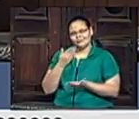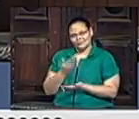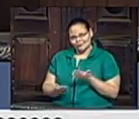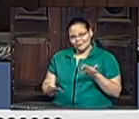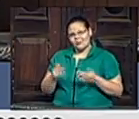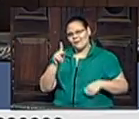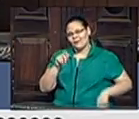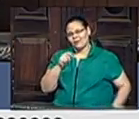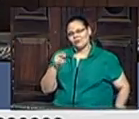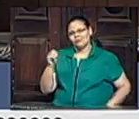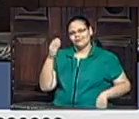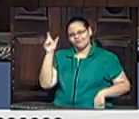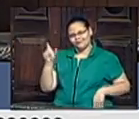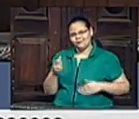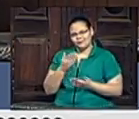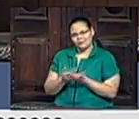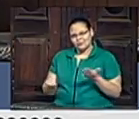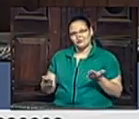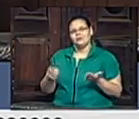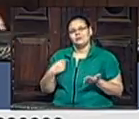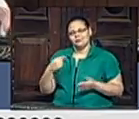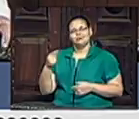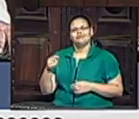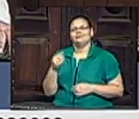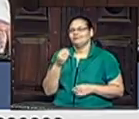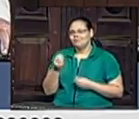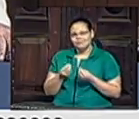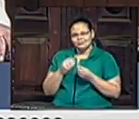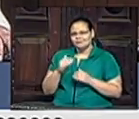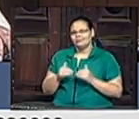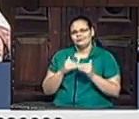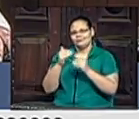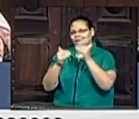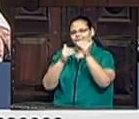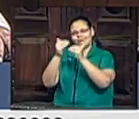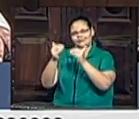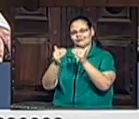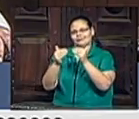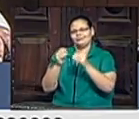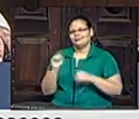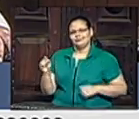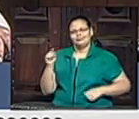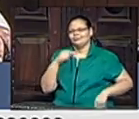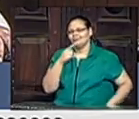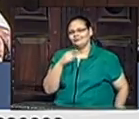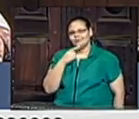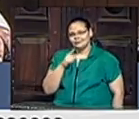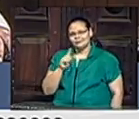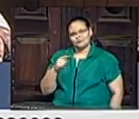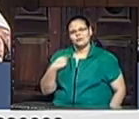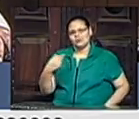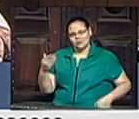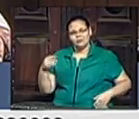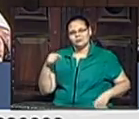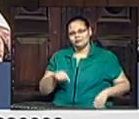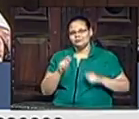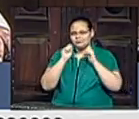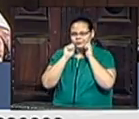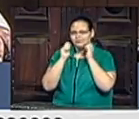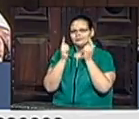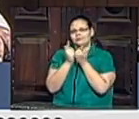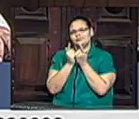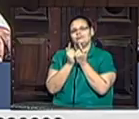toda a credibilidade para conduzir um processo, e a partir do momento que encaminha para essa casa